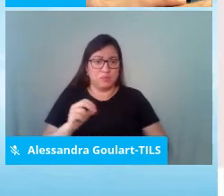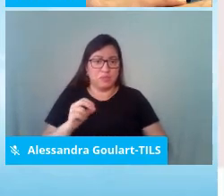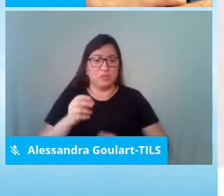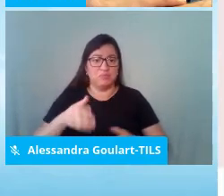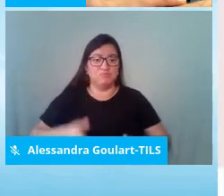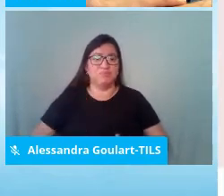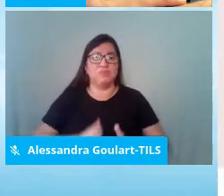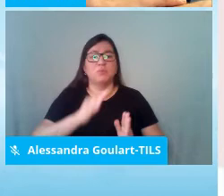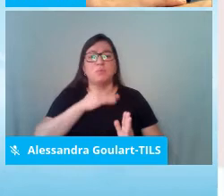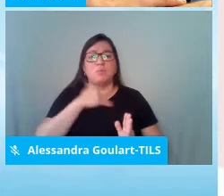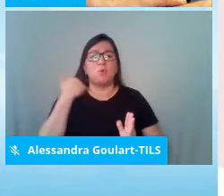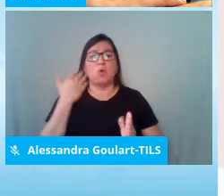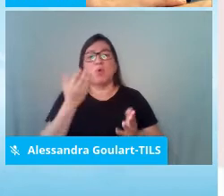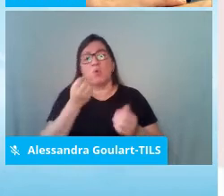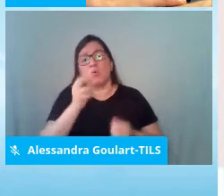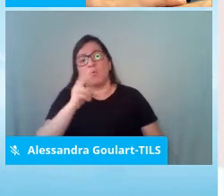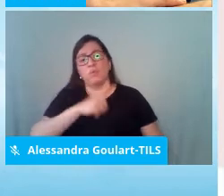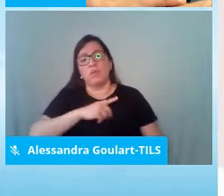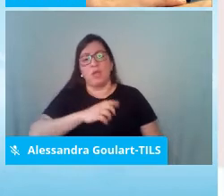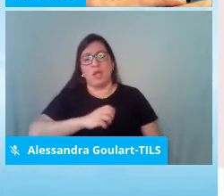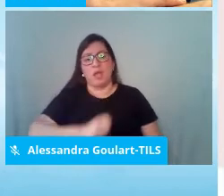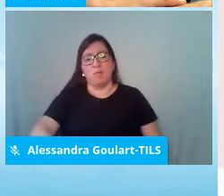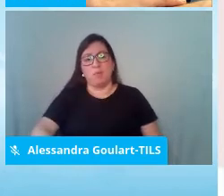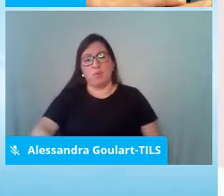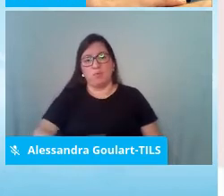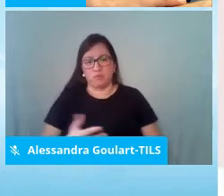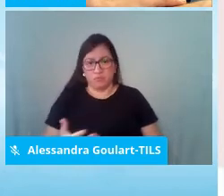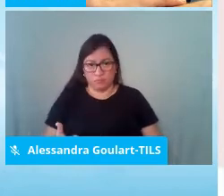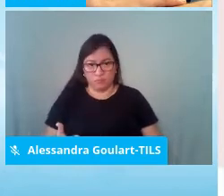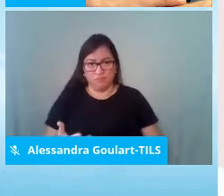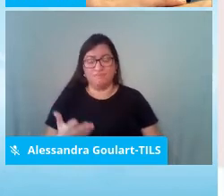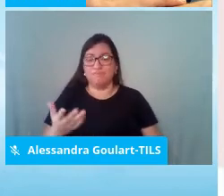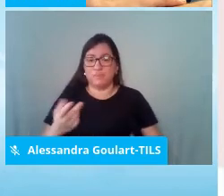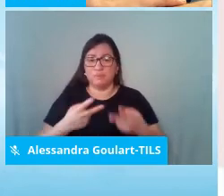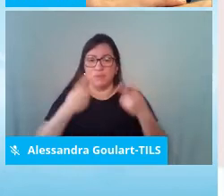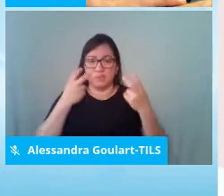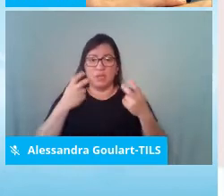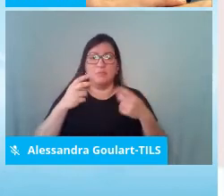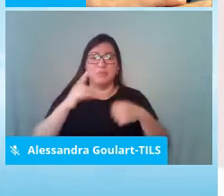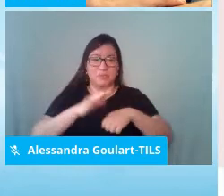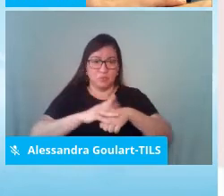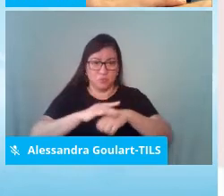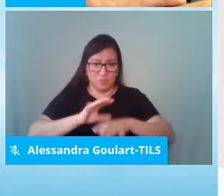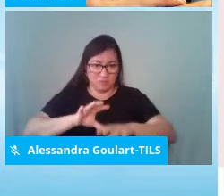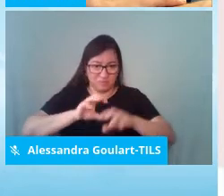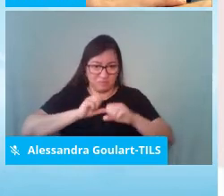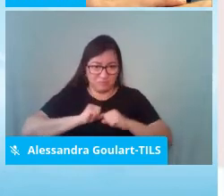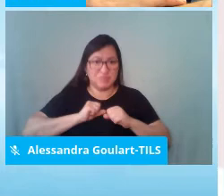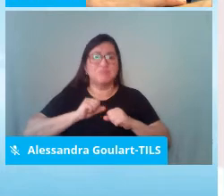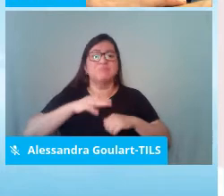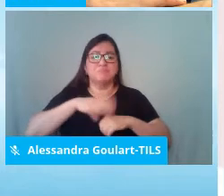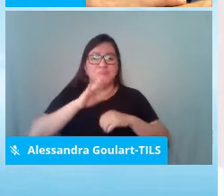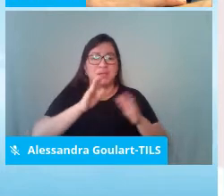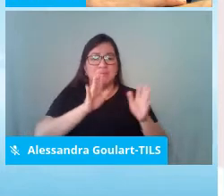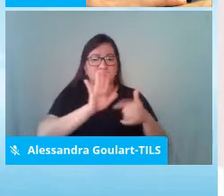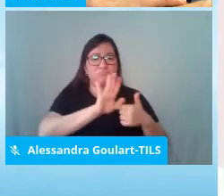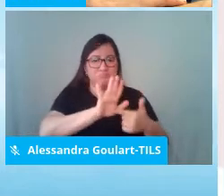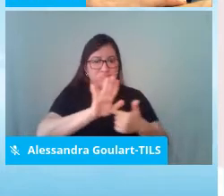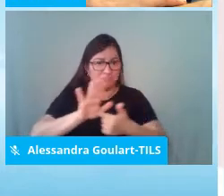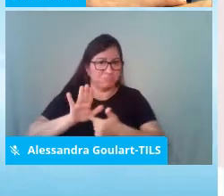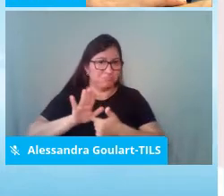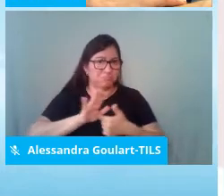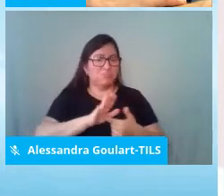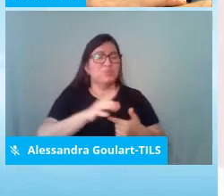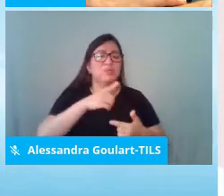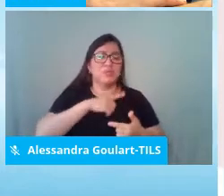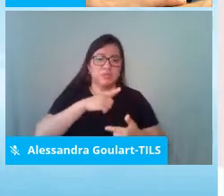abortos. Então, a sífilis está muito mais presente nos desfechos desfavoráveis, nas perdas, nas mortes fetais e nos